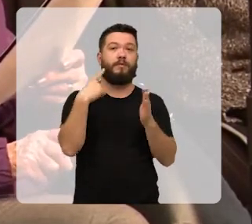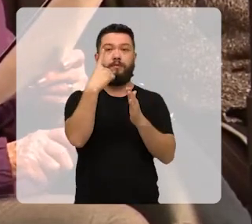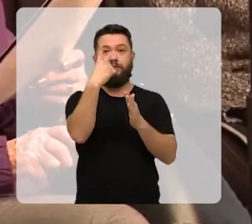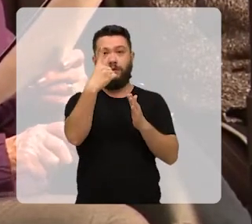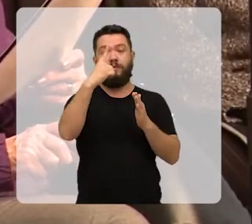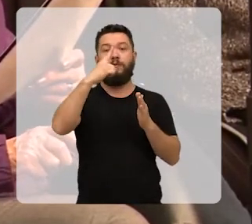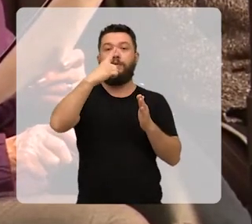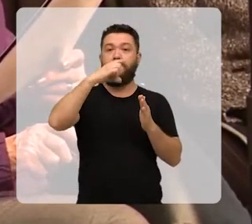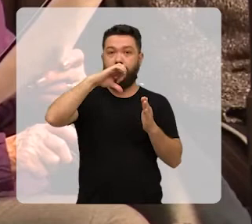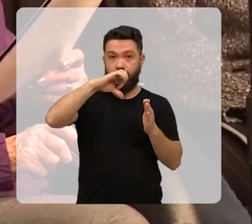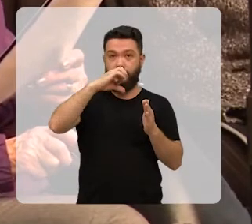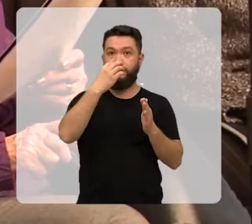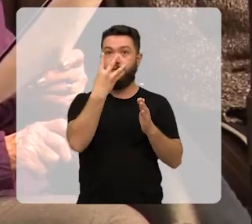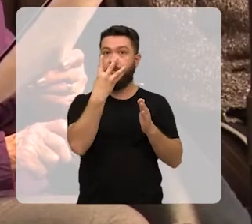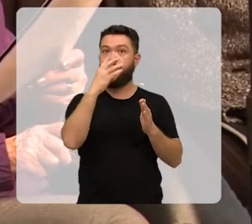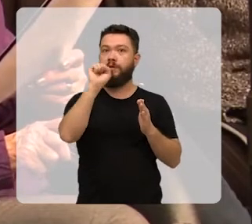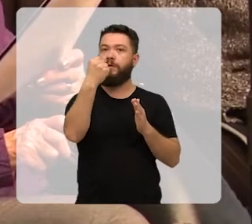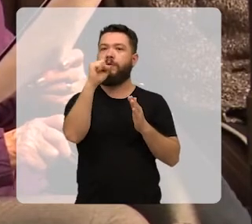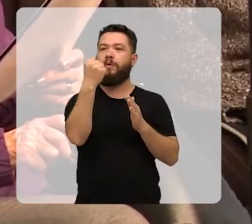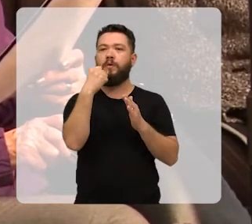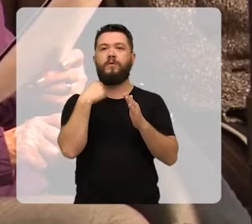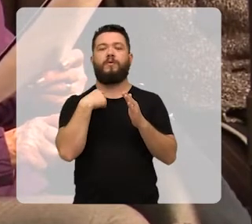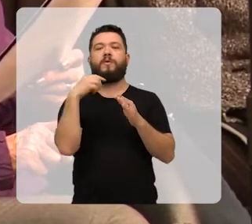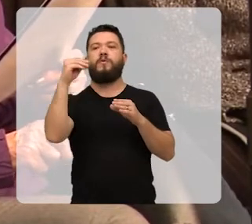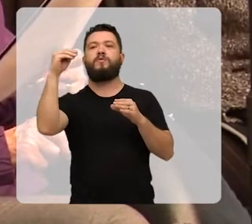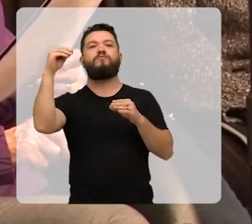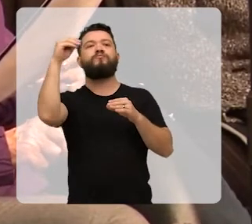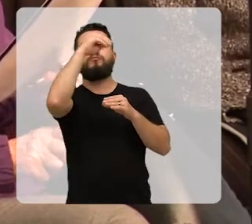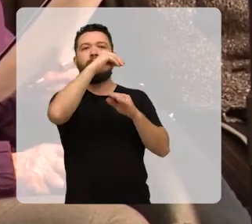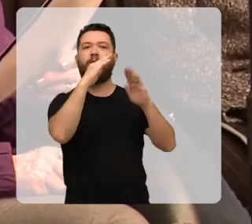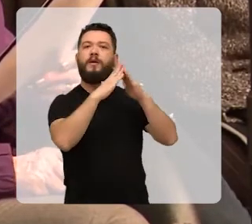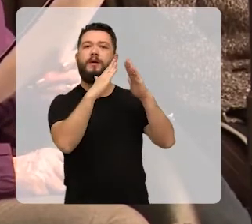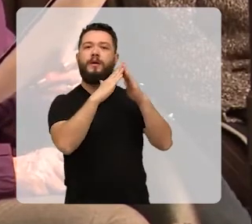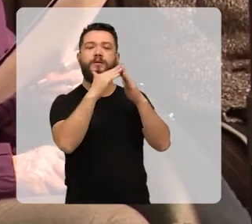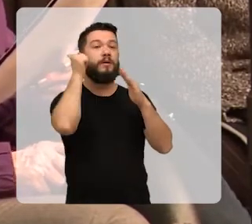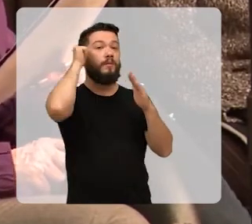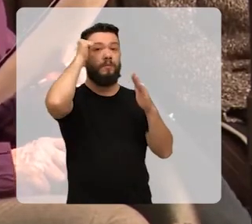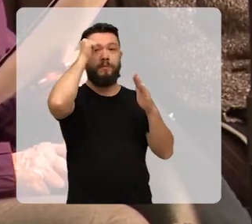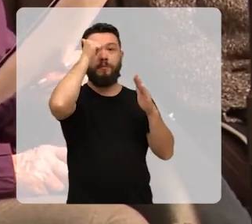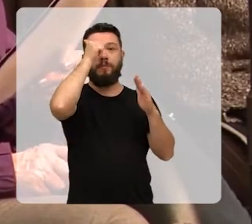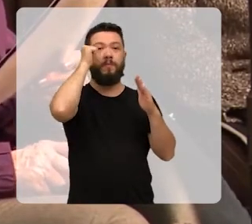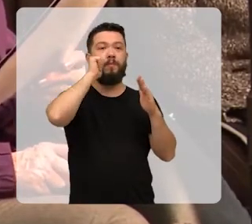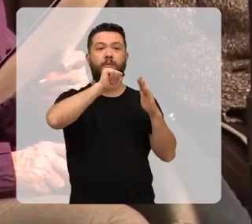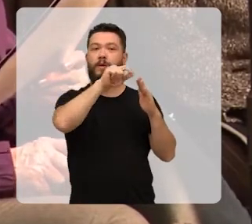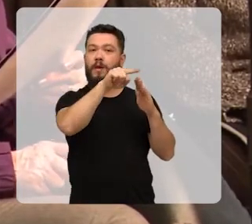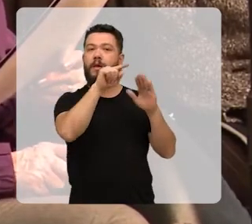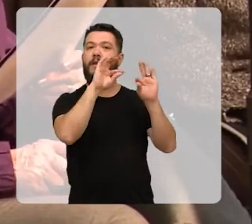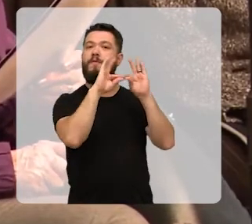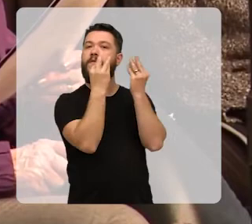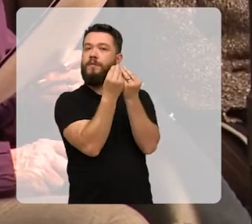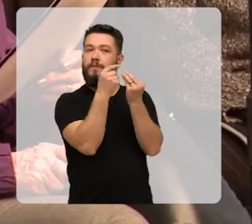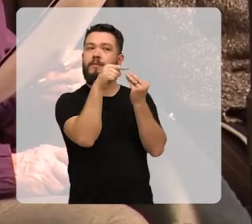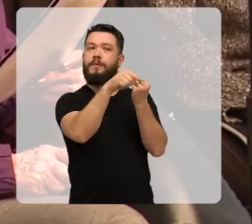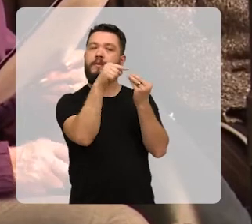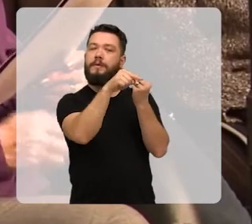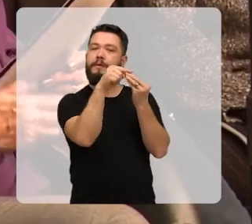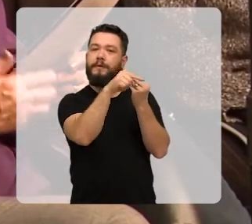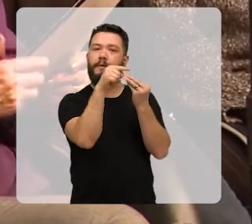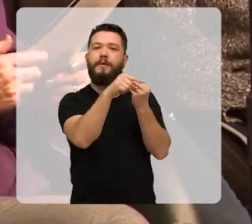com uma família cristã na província do meio da Holanda. No fim de 1948,